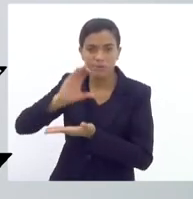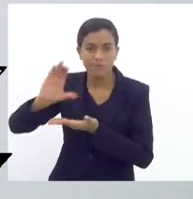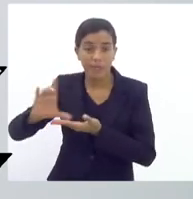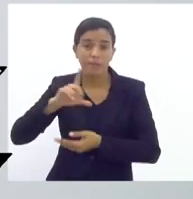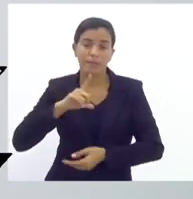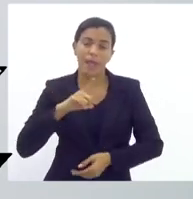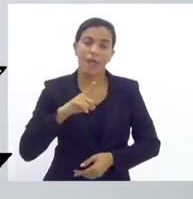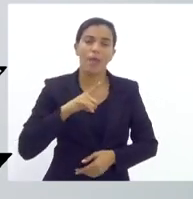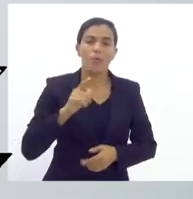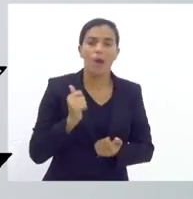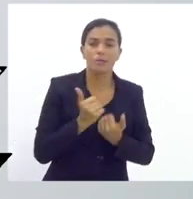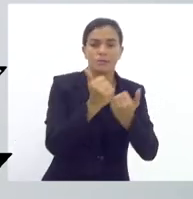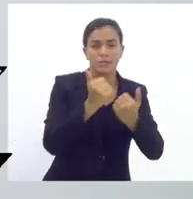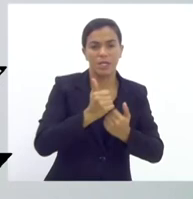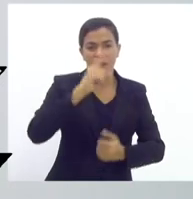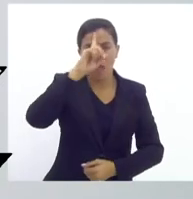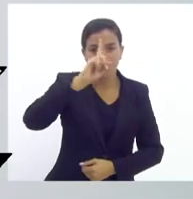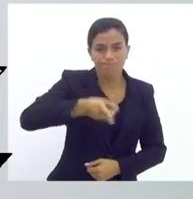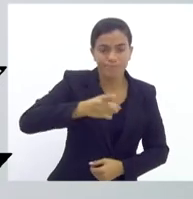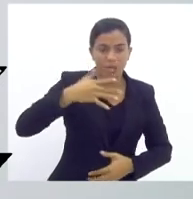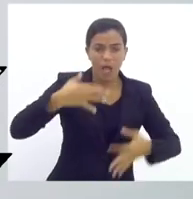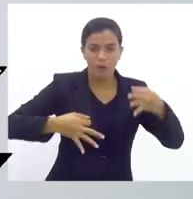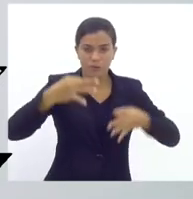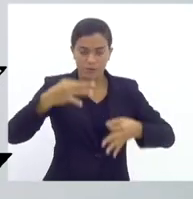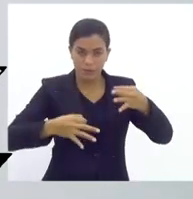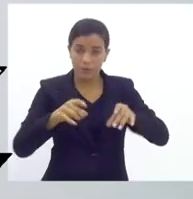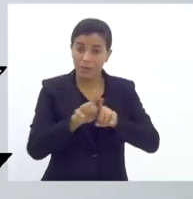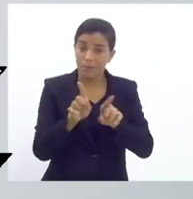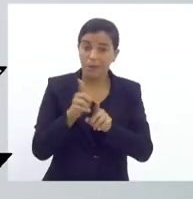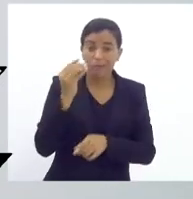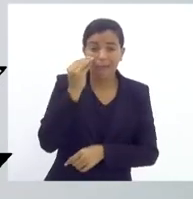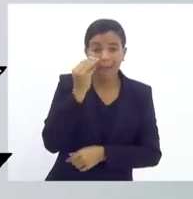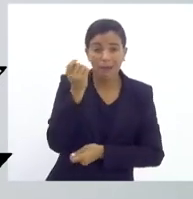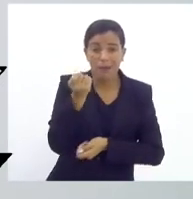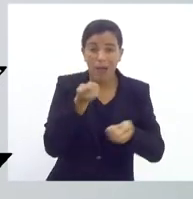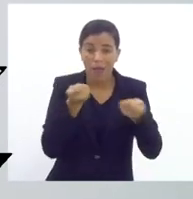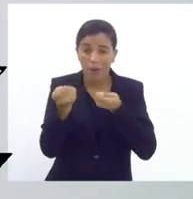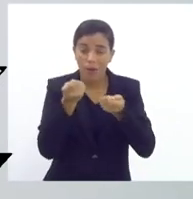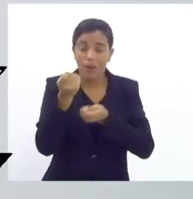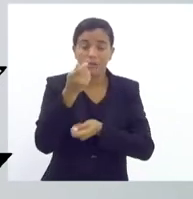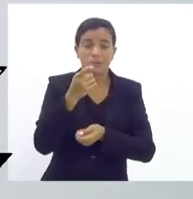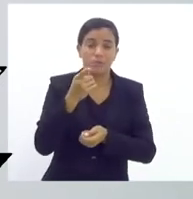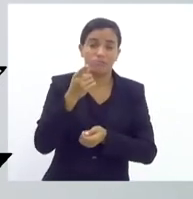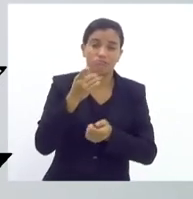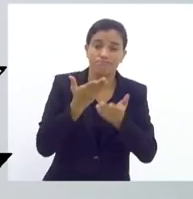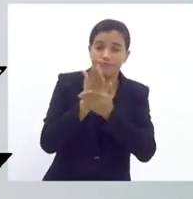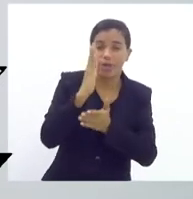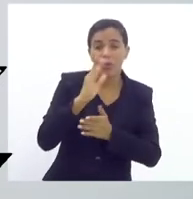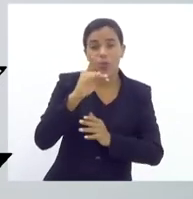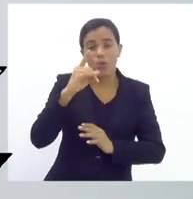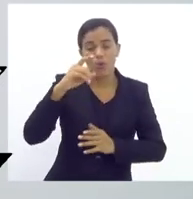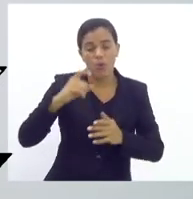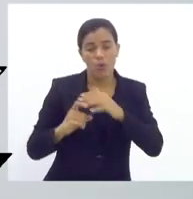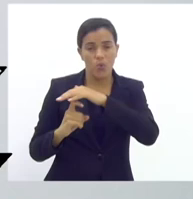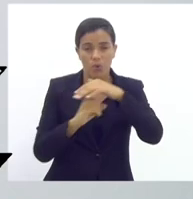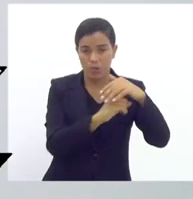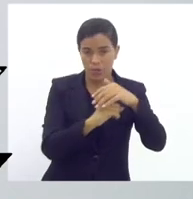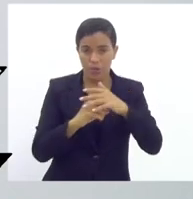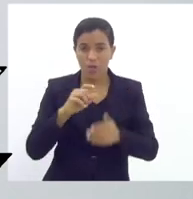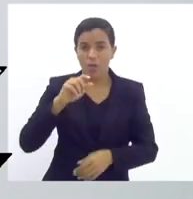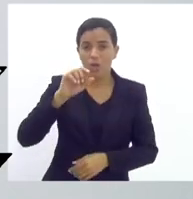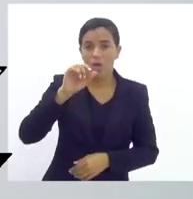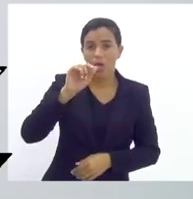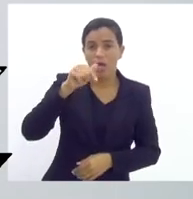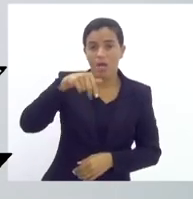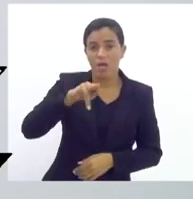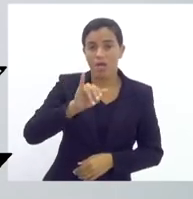acusação na ação penal e tamos discutindo a regularização do quiosque apenas para finalizar assim a situação ela é tão